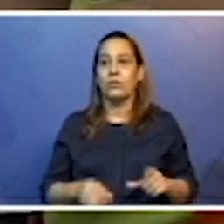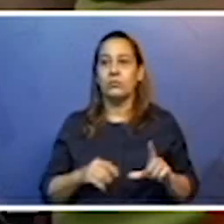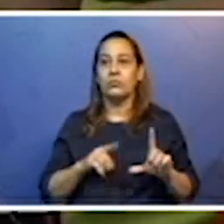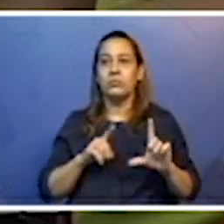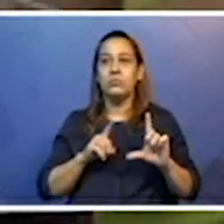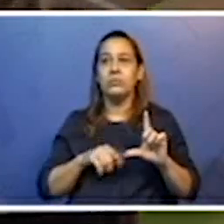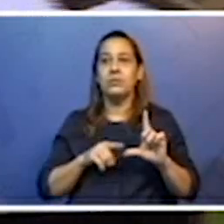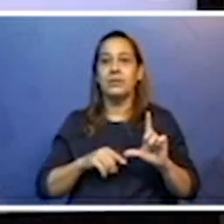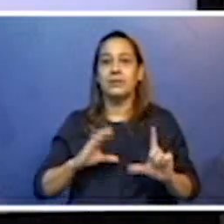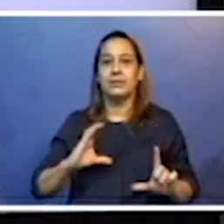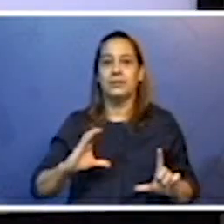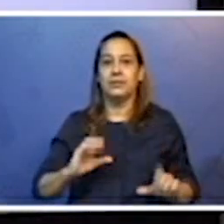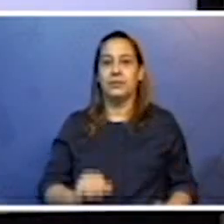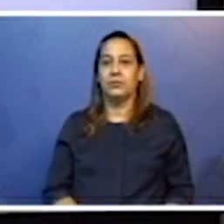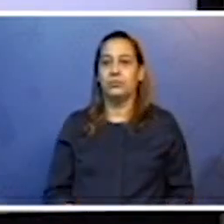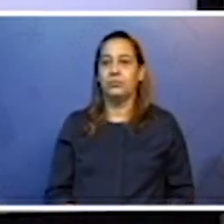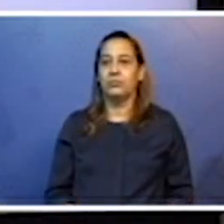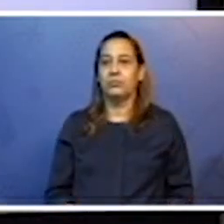vezes.